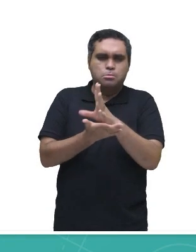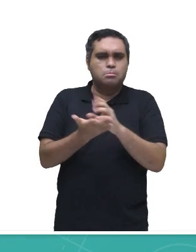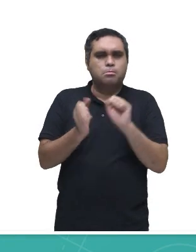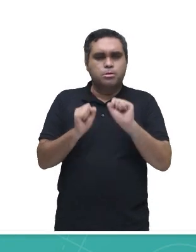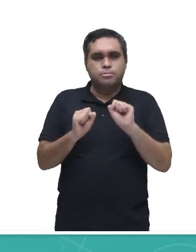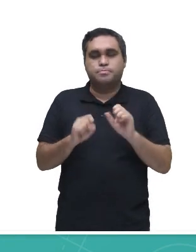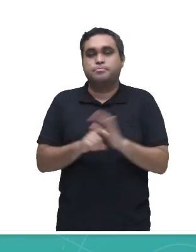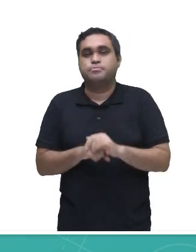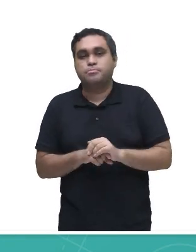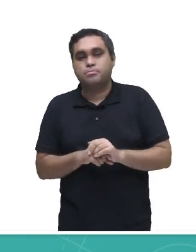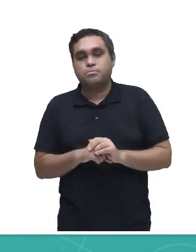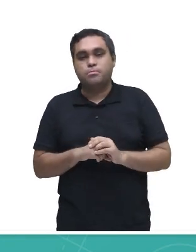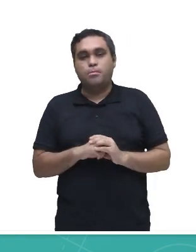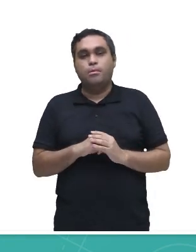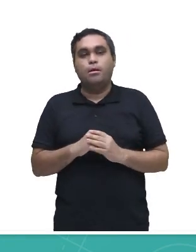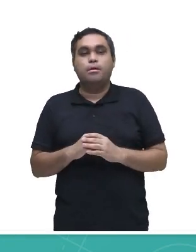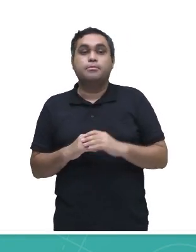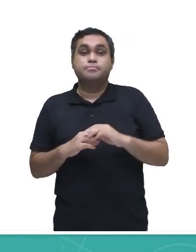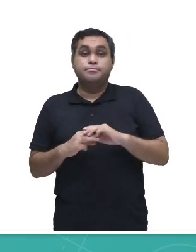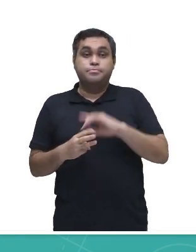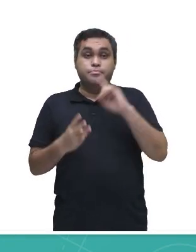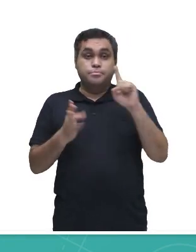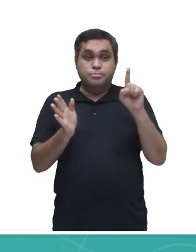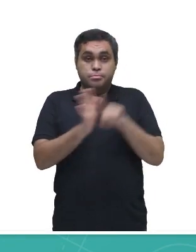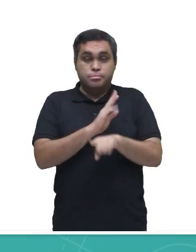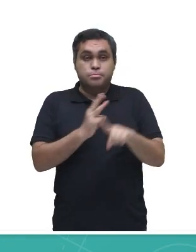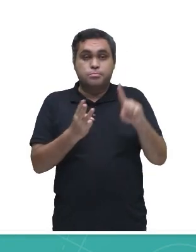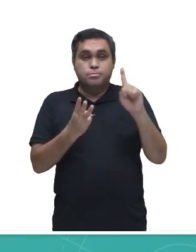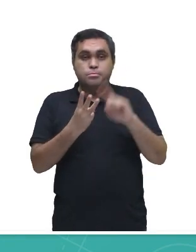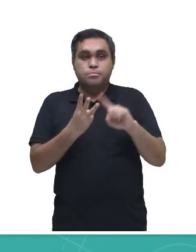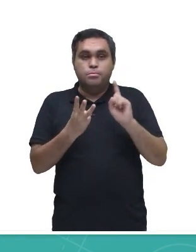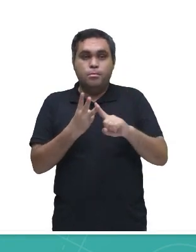3, a gente tem